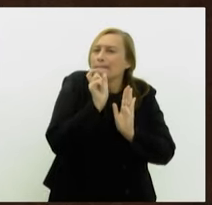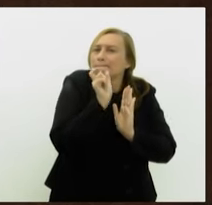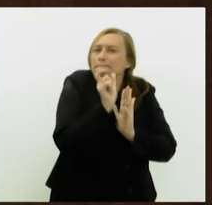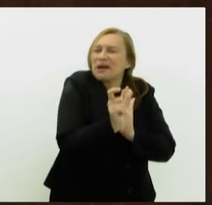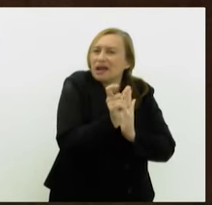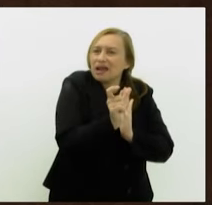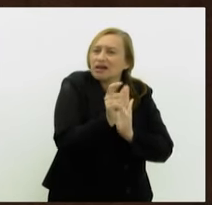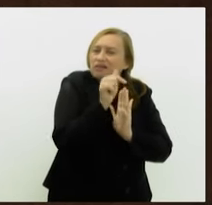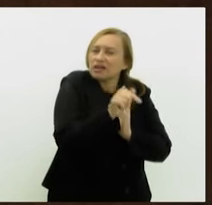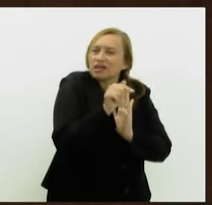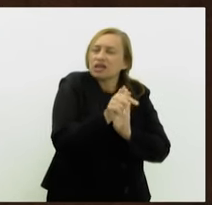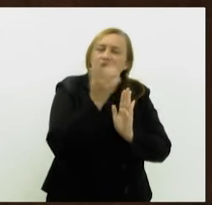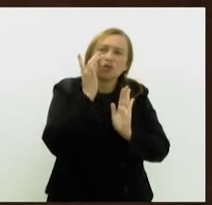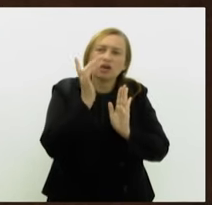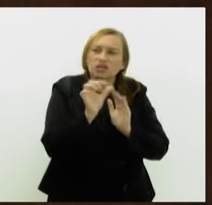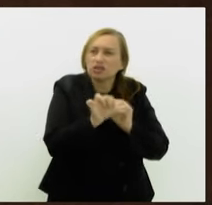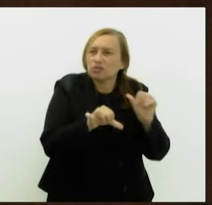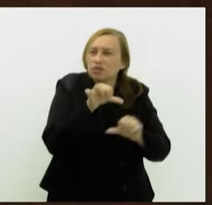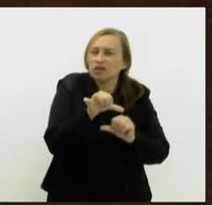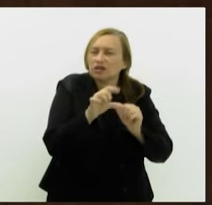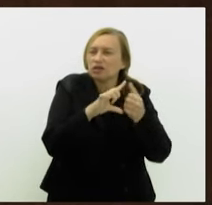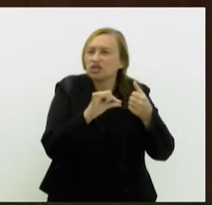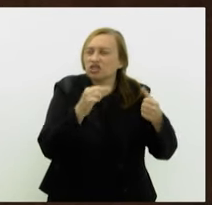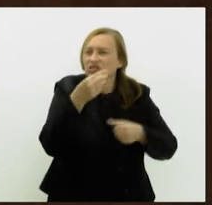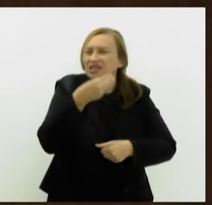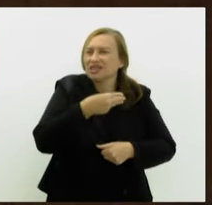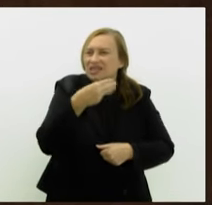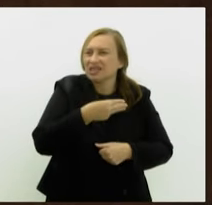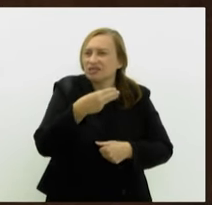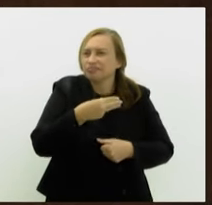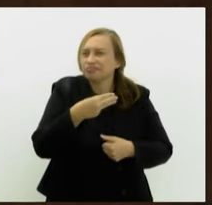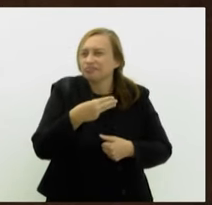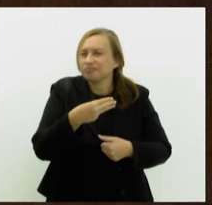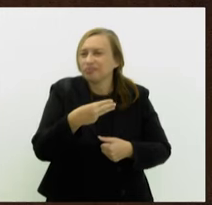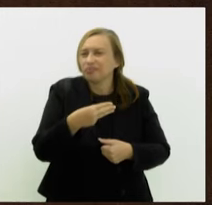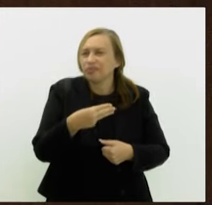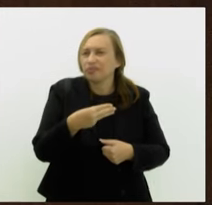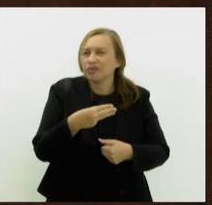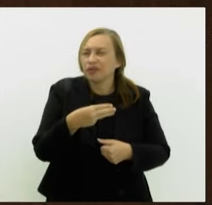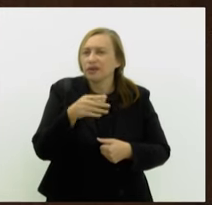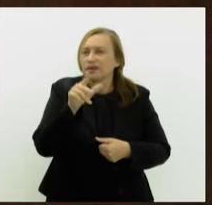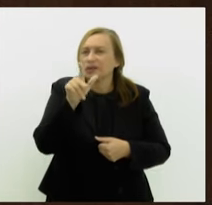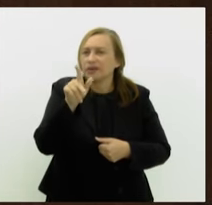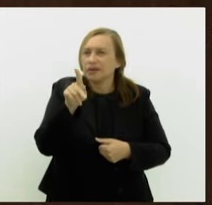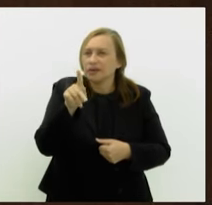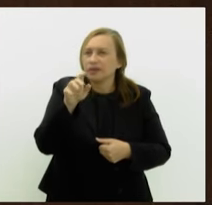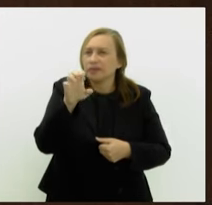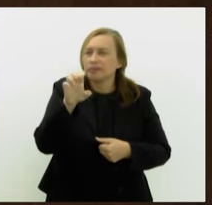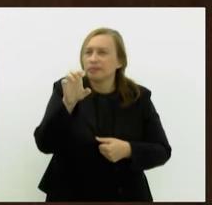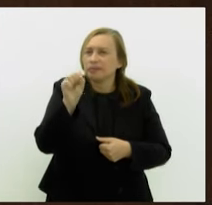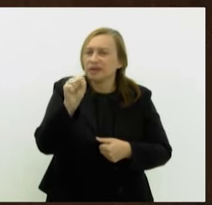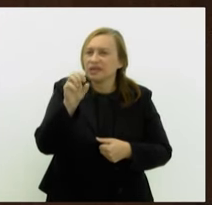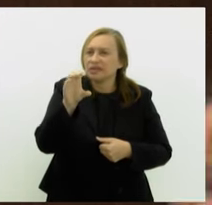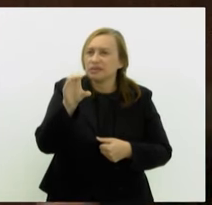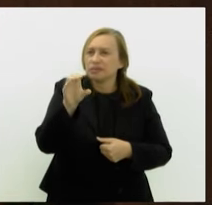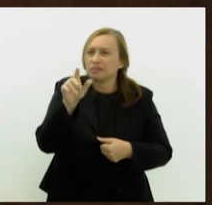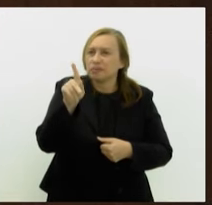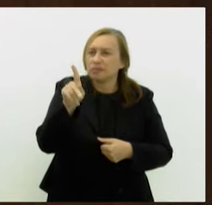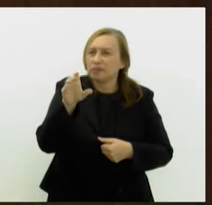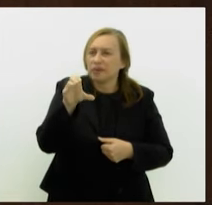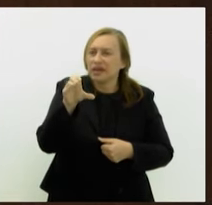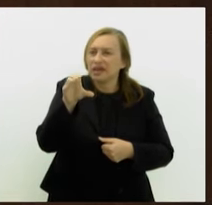ser modificada. No artigo 3º, fala perspectivas de gênero e raça.